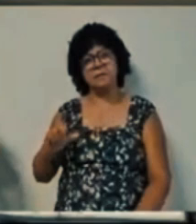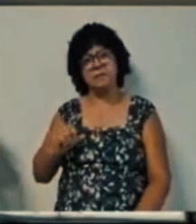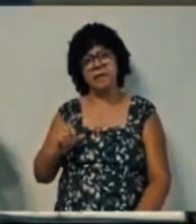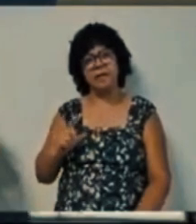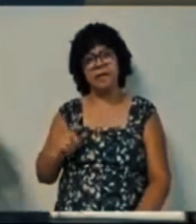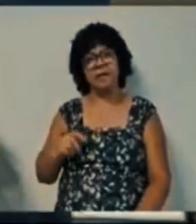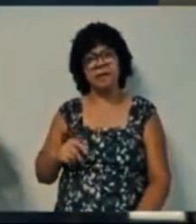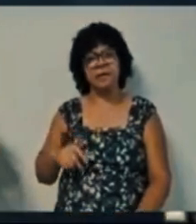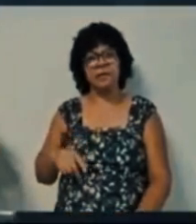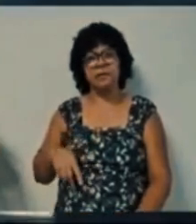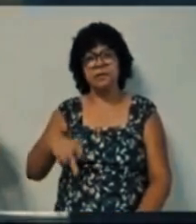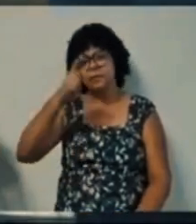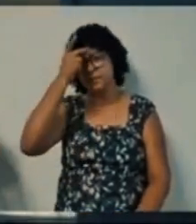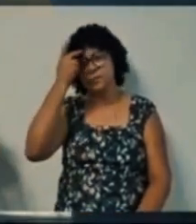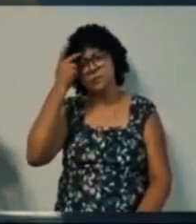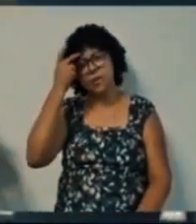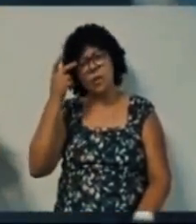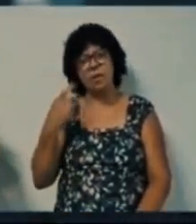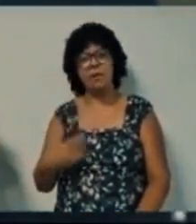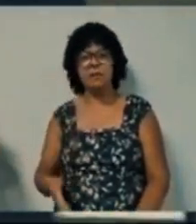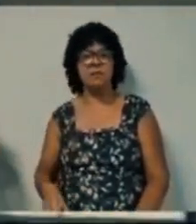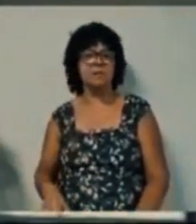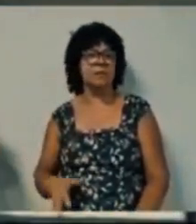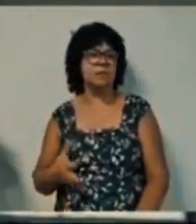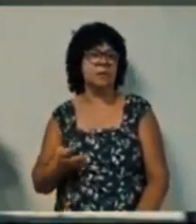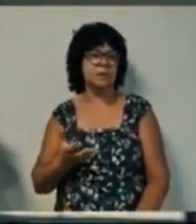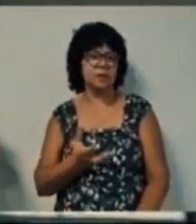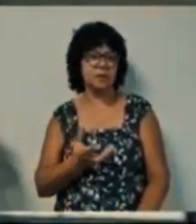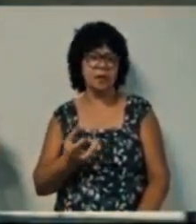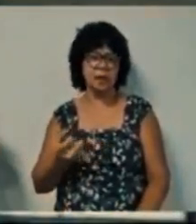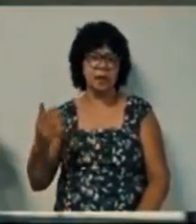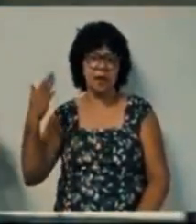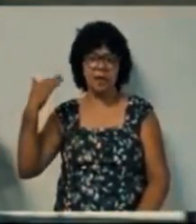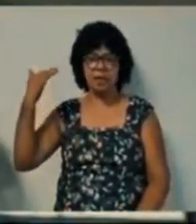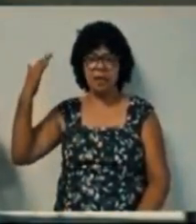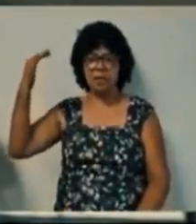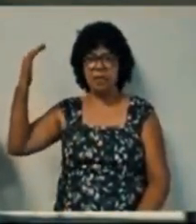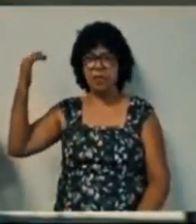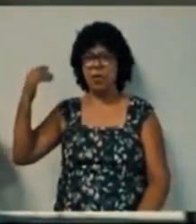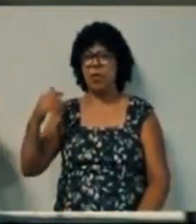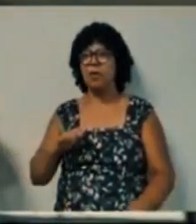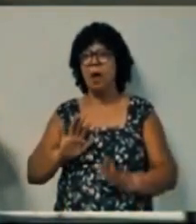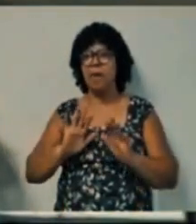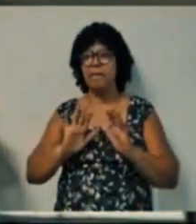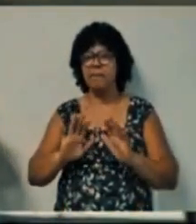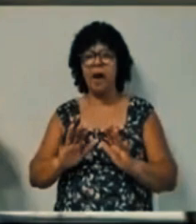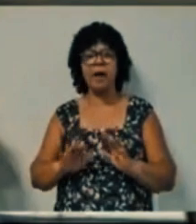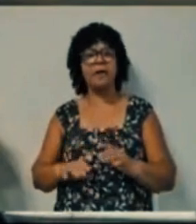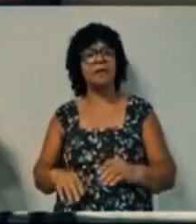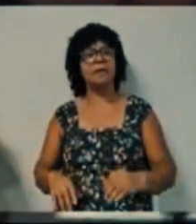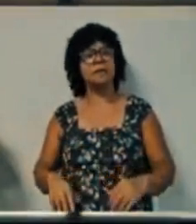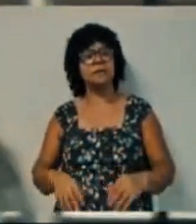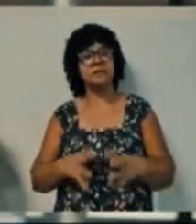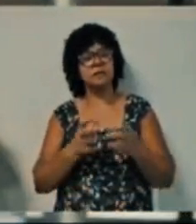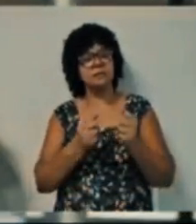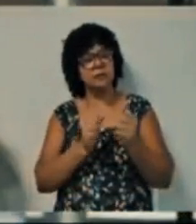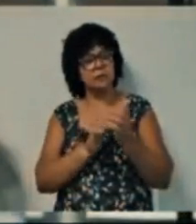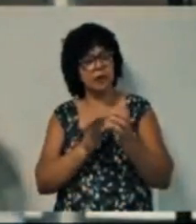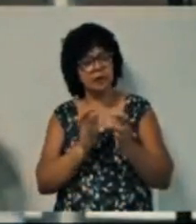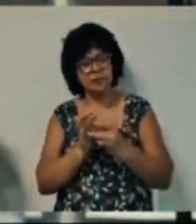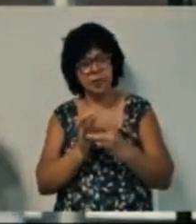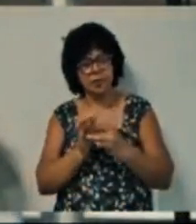é popularidade. Evangelho é renúncia. Evangelho é intimidade com o Pai. O resto